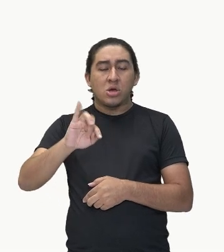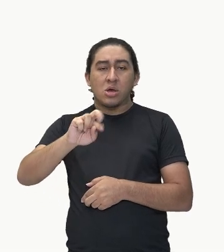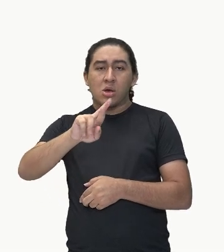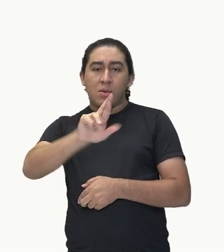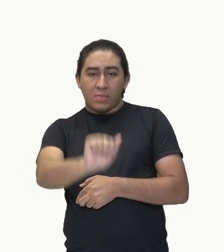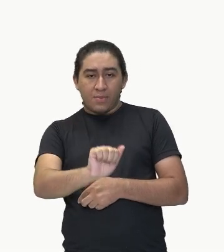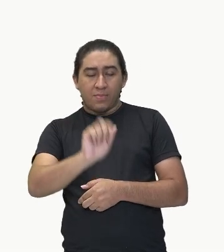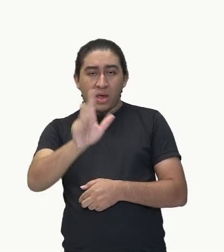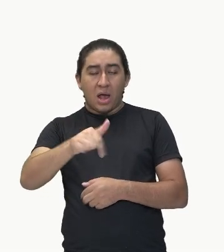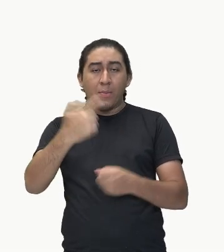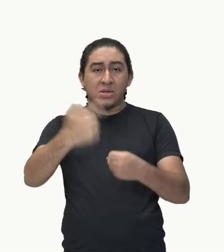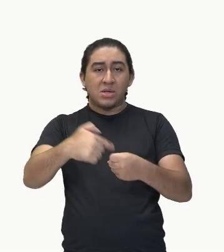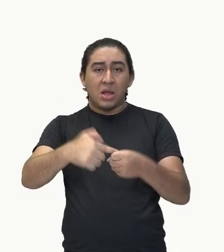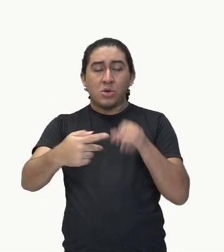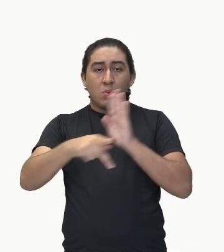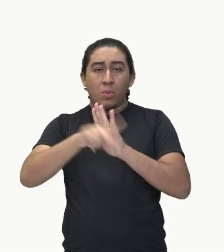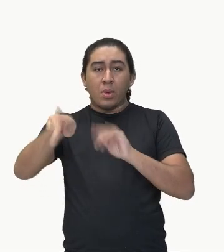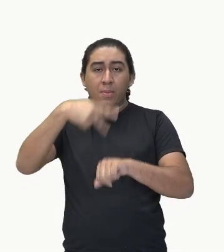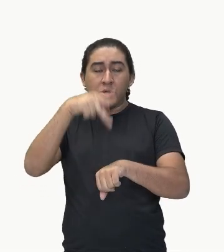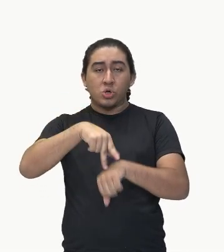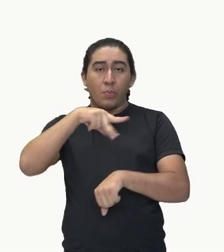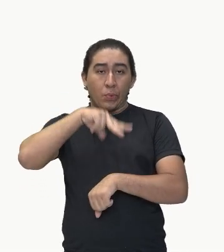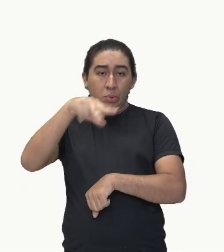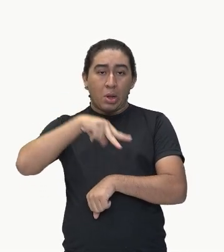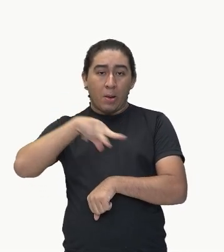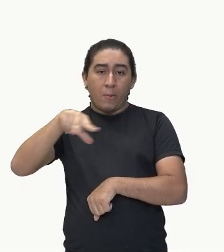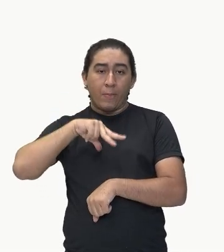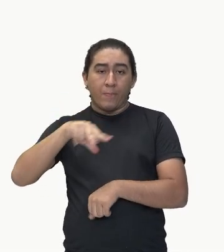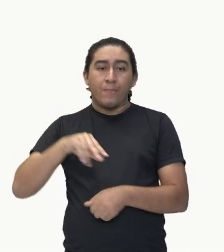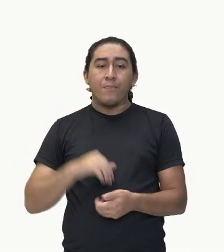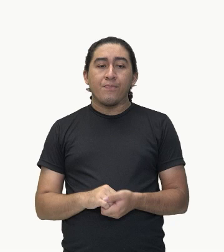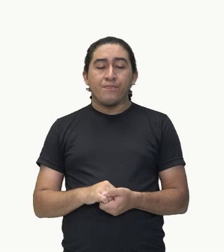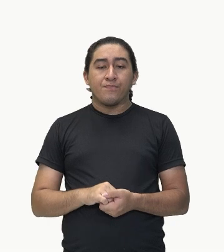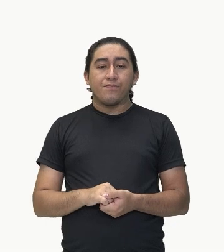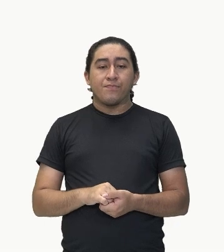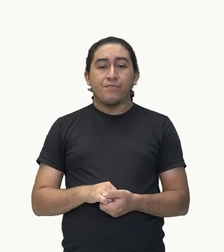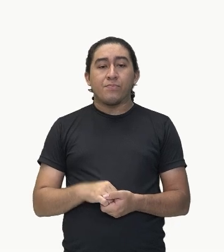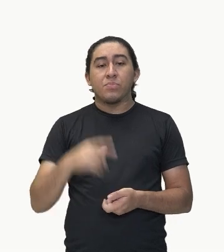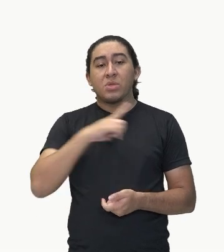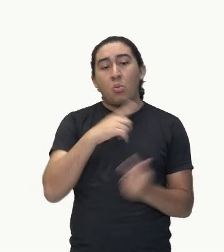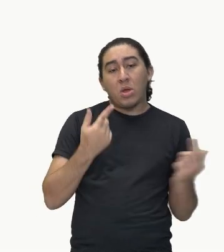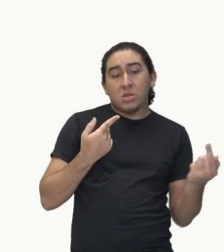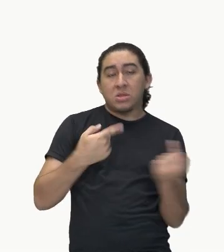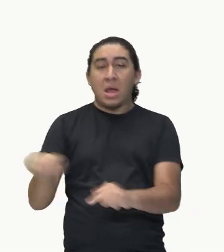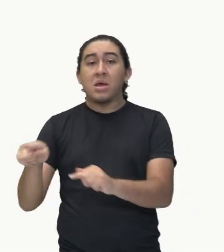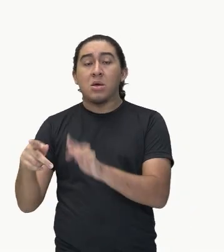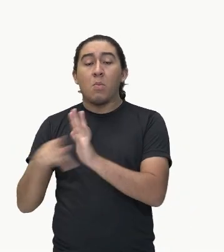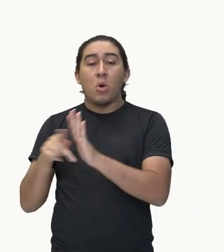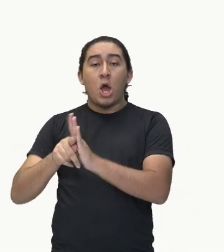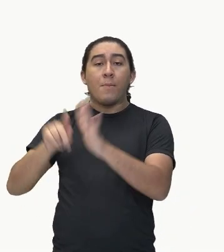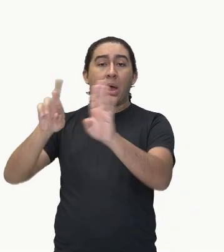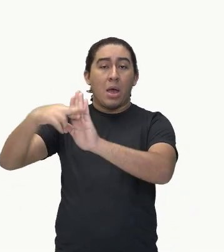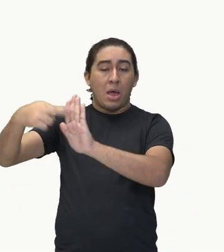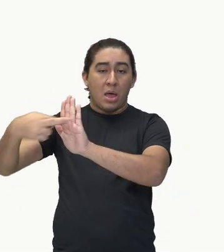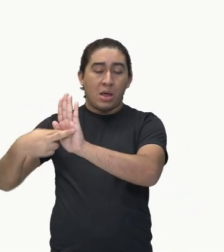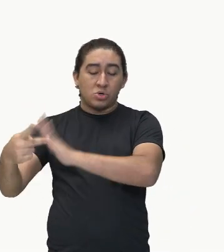Coimbra, uma cidade lá de Portugal, lançará um ataque às tendências do